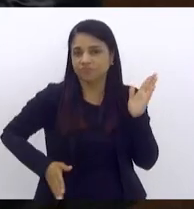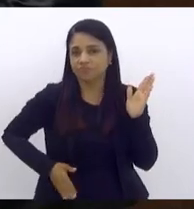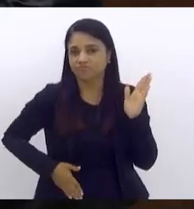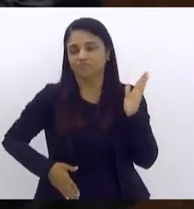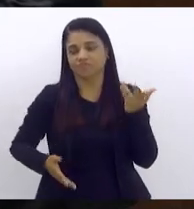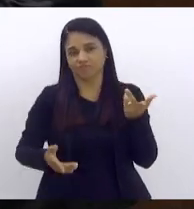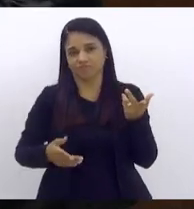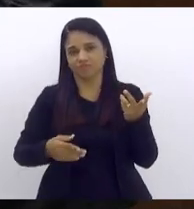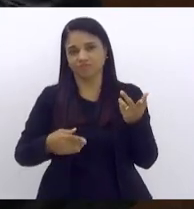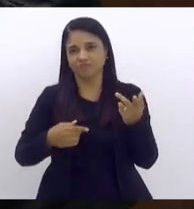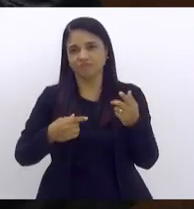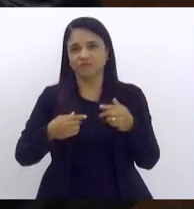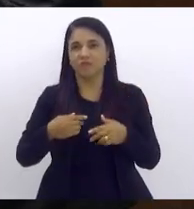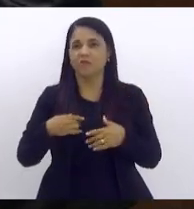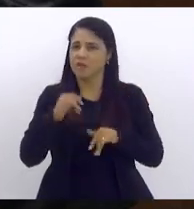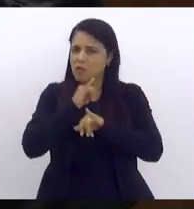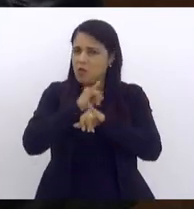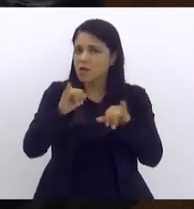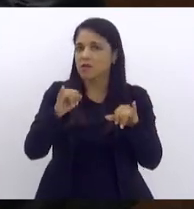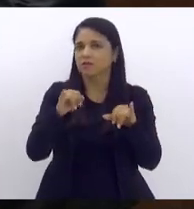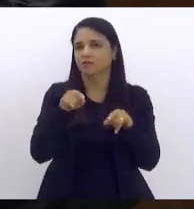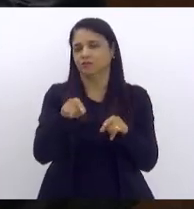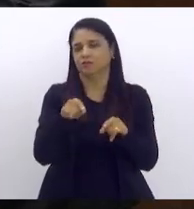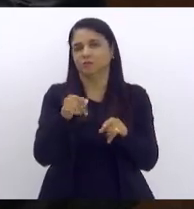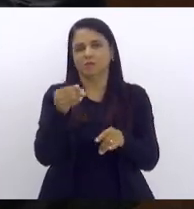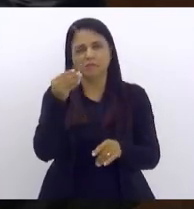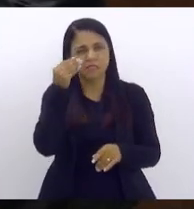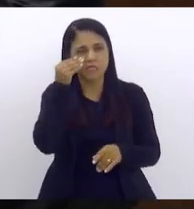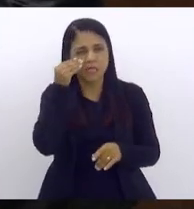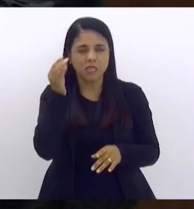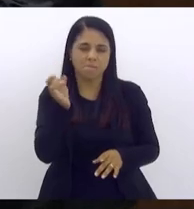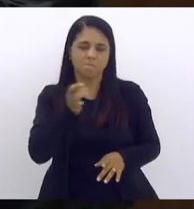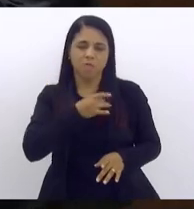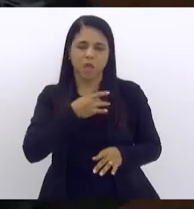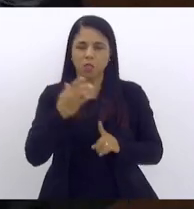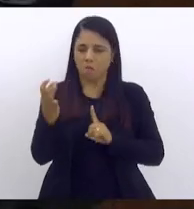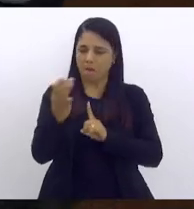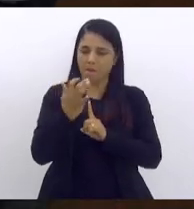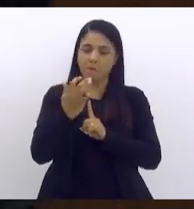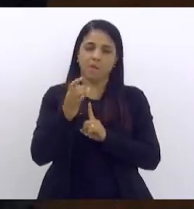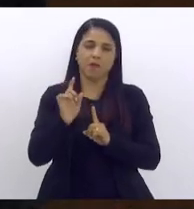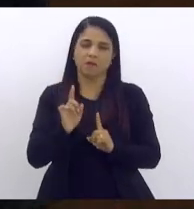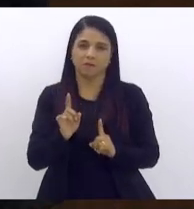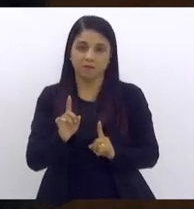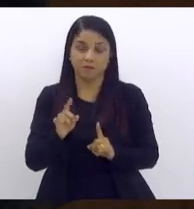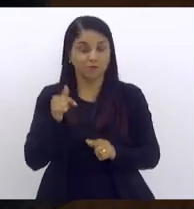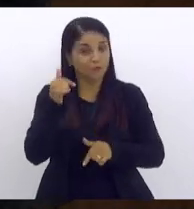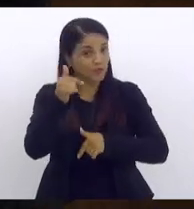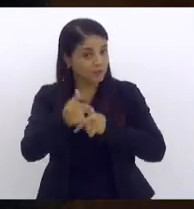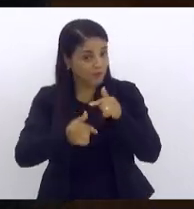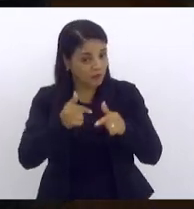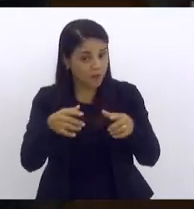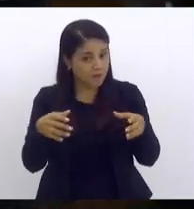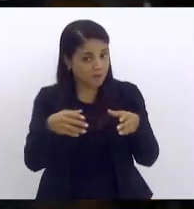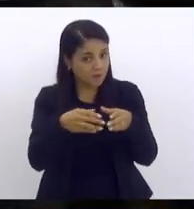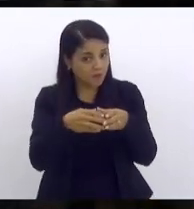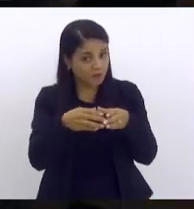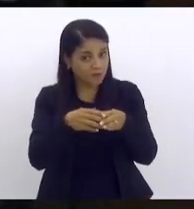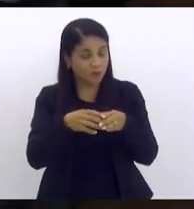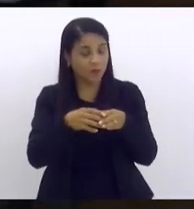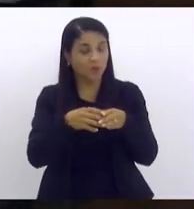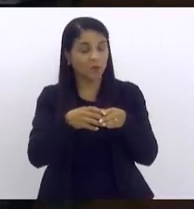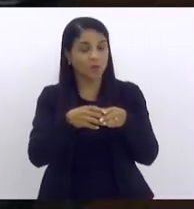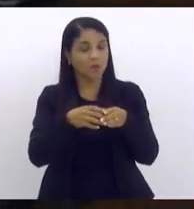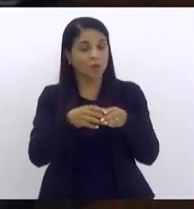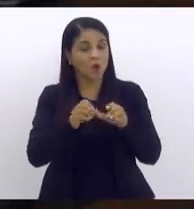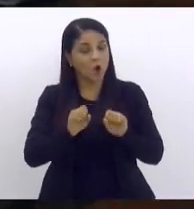Então, presidente, fica aqui também um recadinho para aqueles que tentam nos amedrontar. que o trabalho da Comissão de Combate à